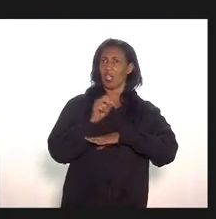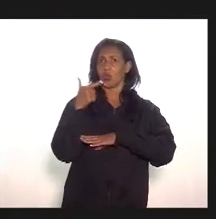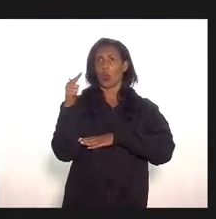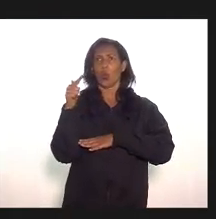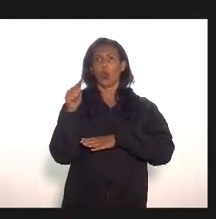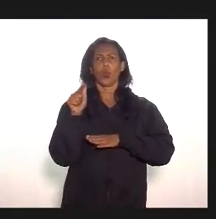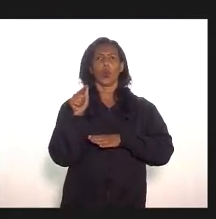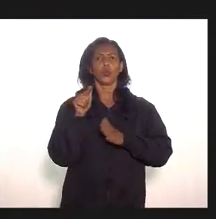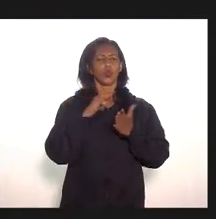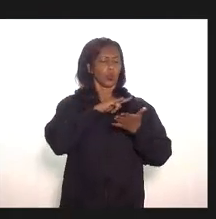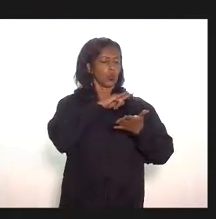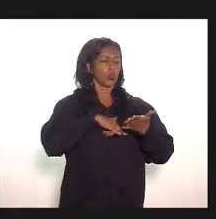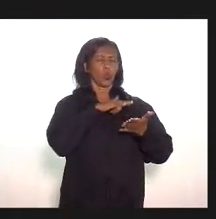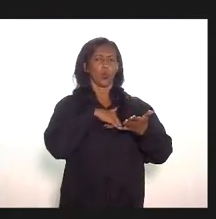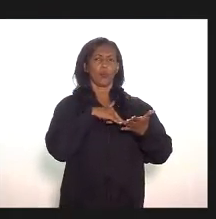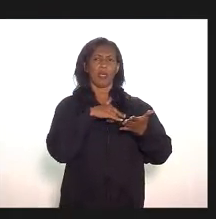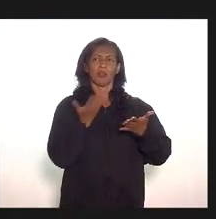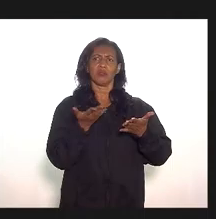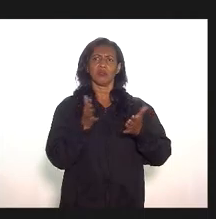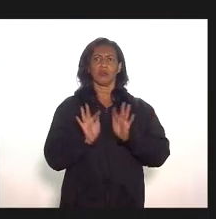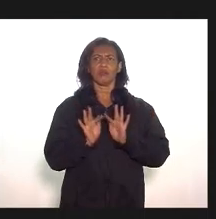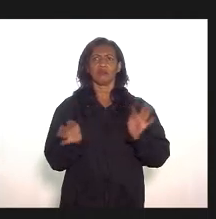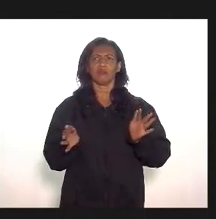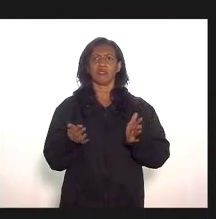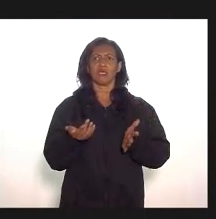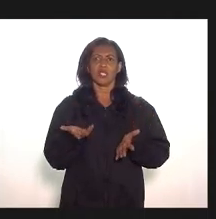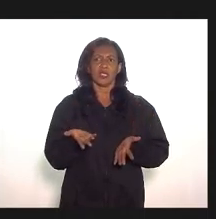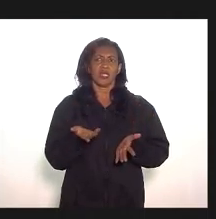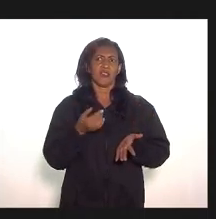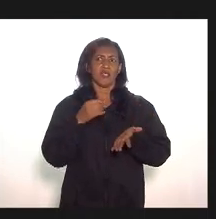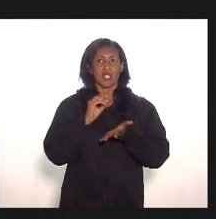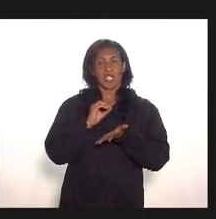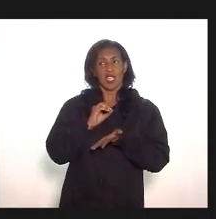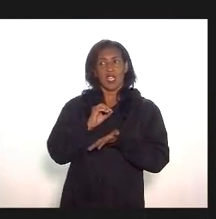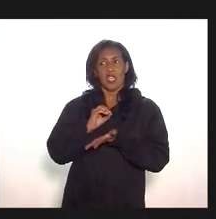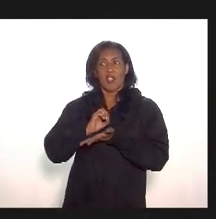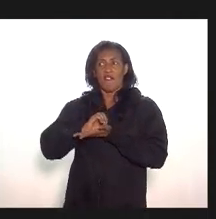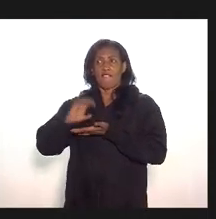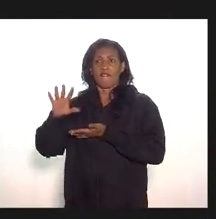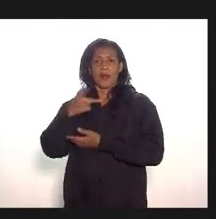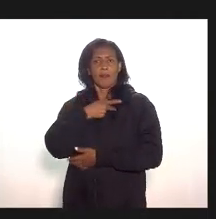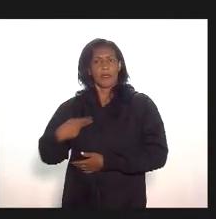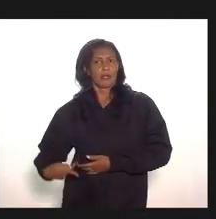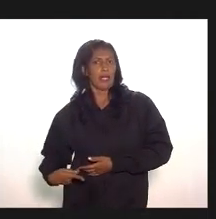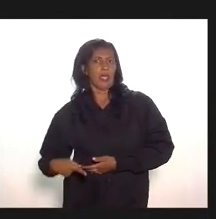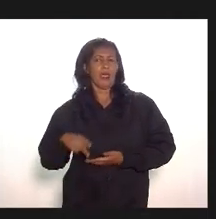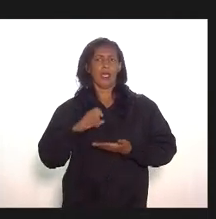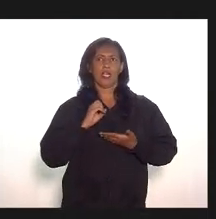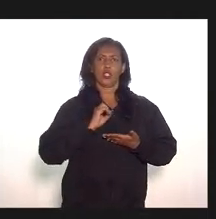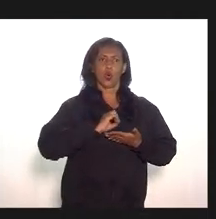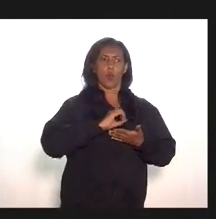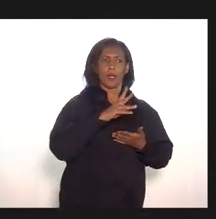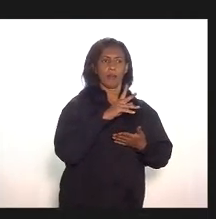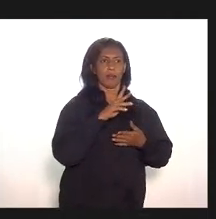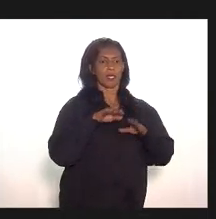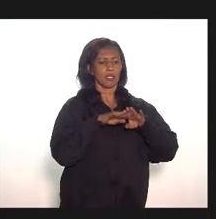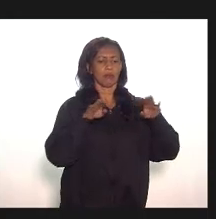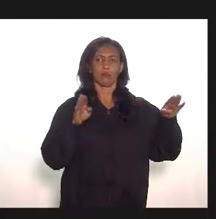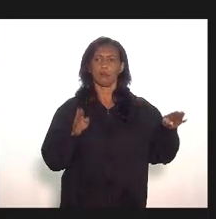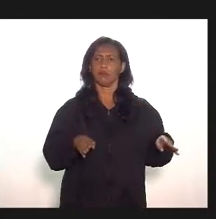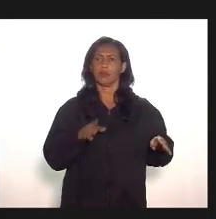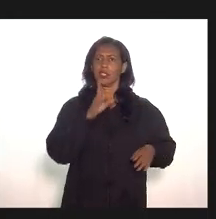que deveria respeitar uma lógica dentro dessa casa, receber via presidência, via as comissões pertinentes ou pela mesa diretora. Então,